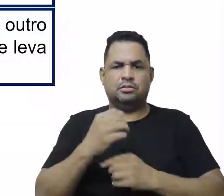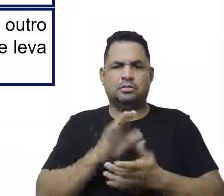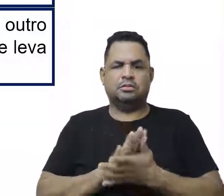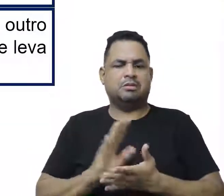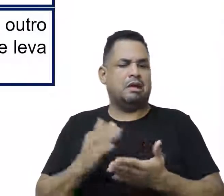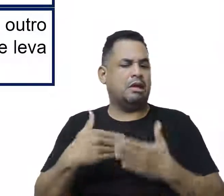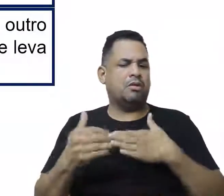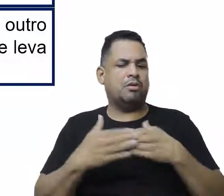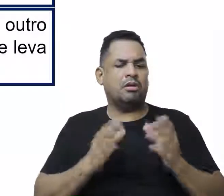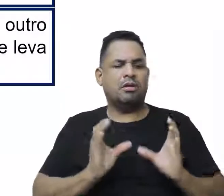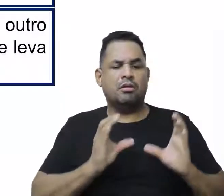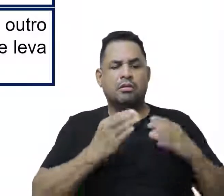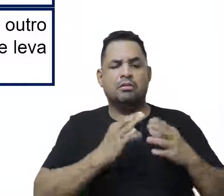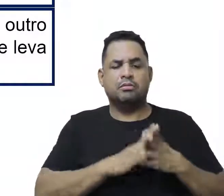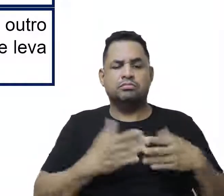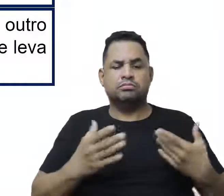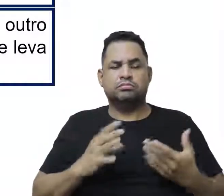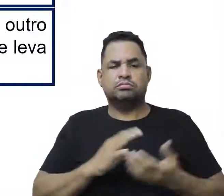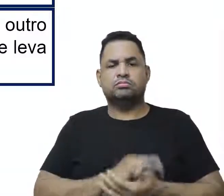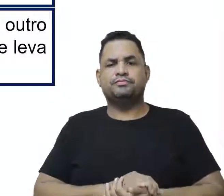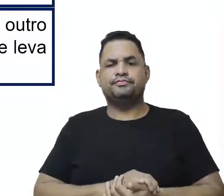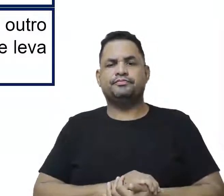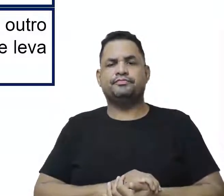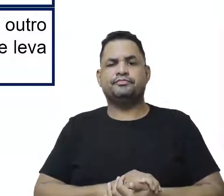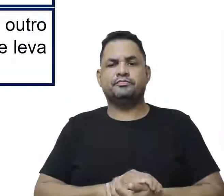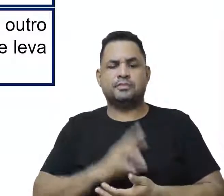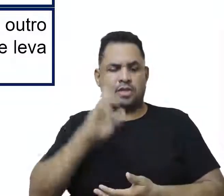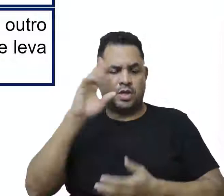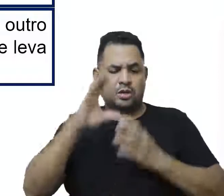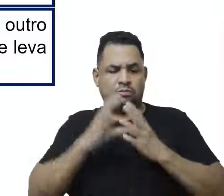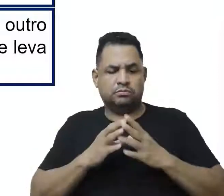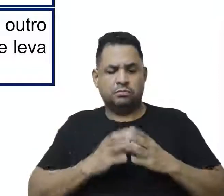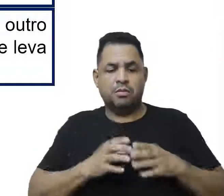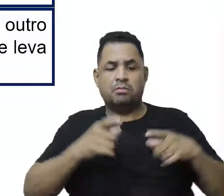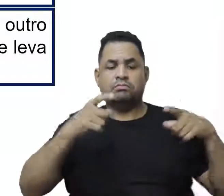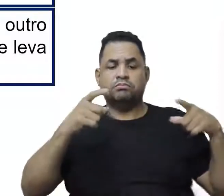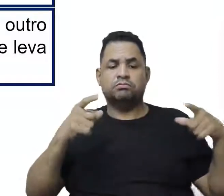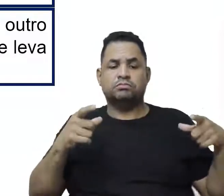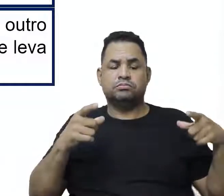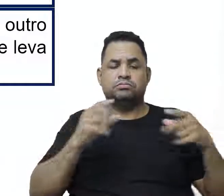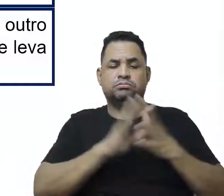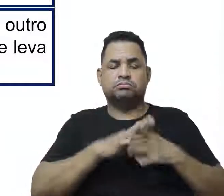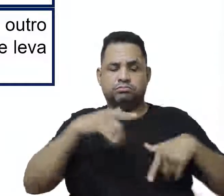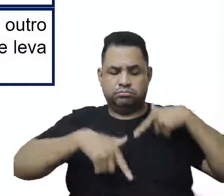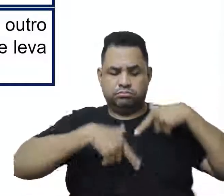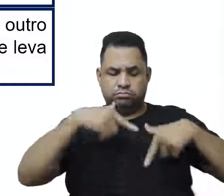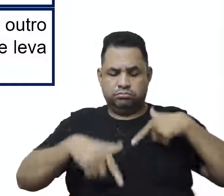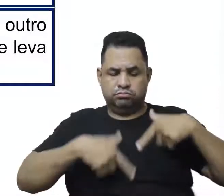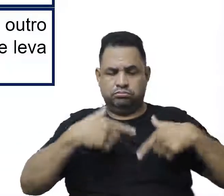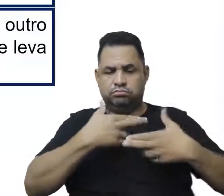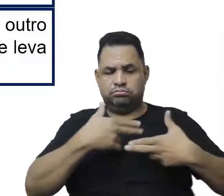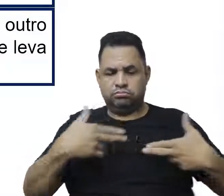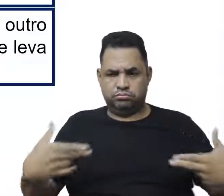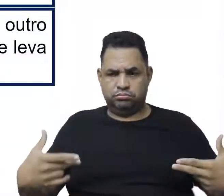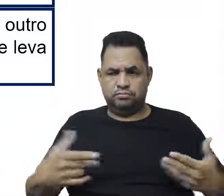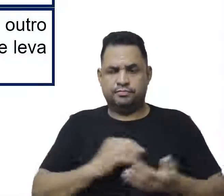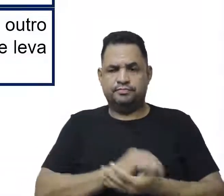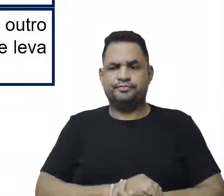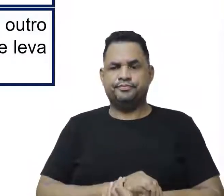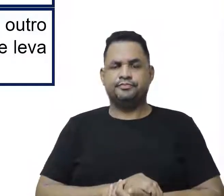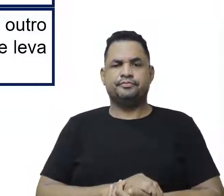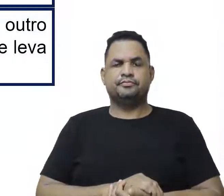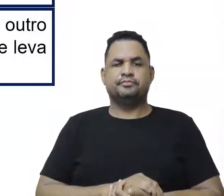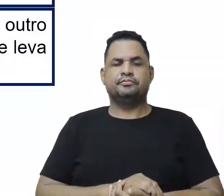revolução por qualquer classe não é uma revolução liderada pela classe proletária né pelos proletariados são os trabalhadores